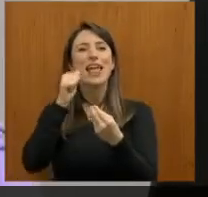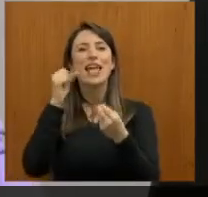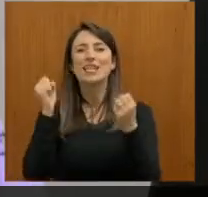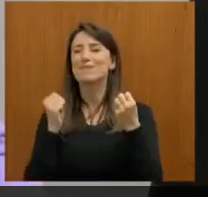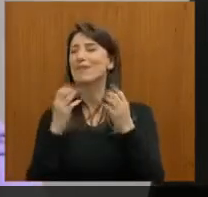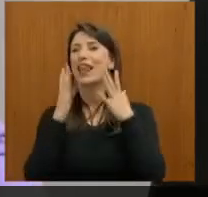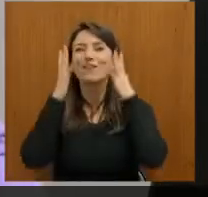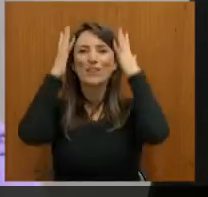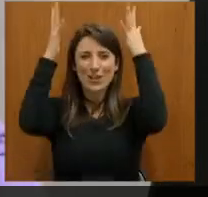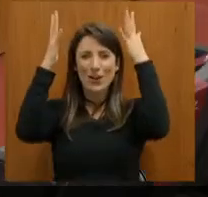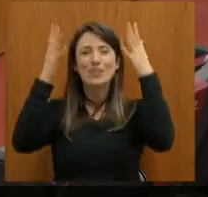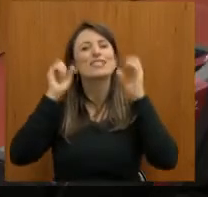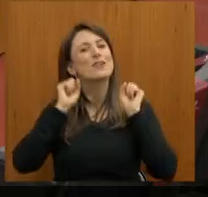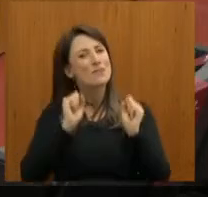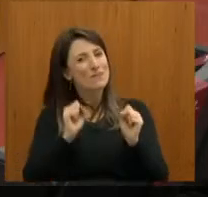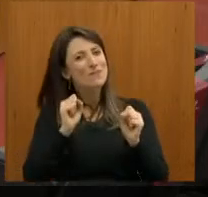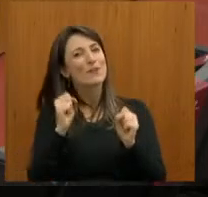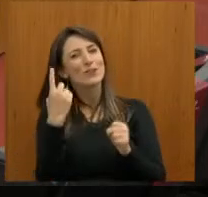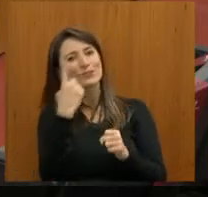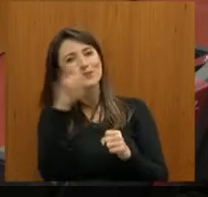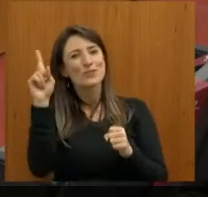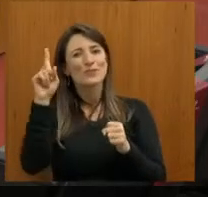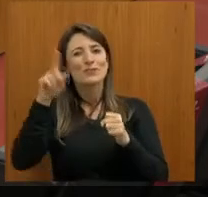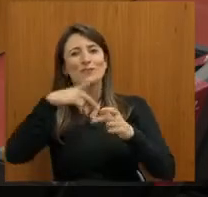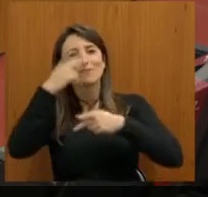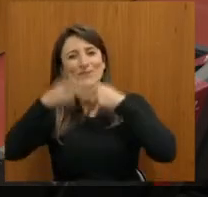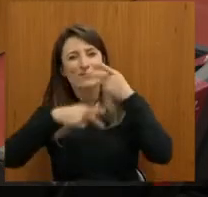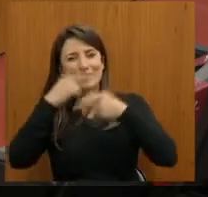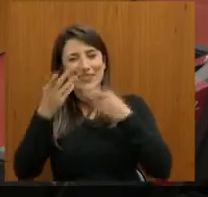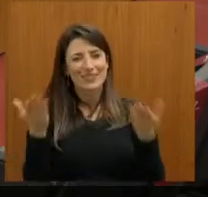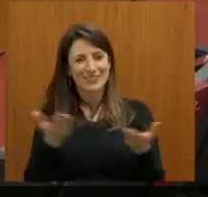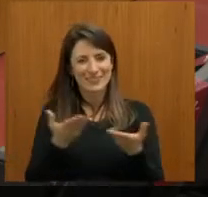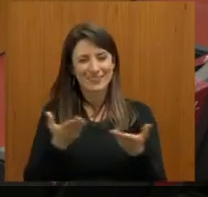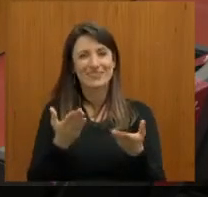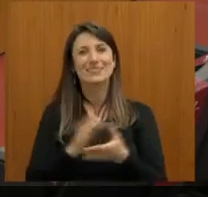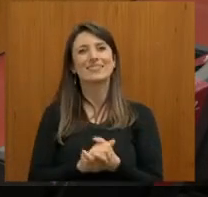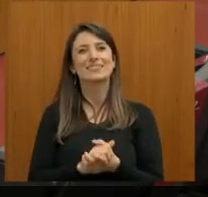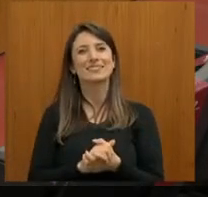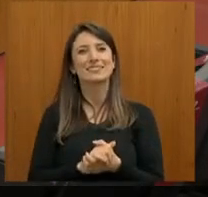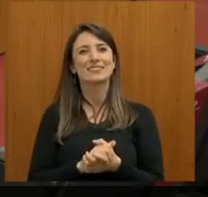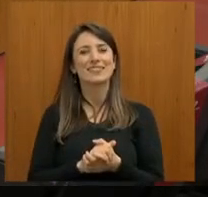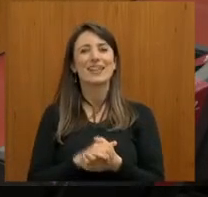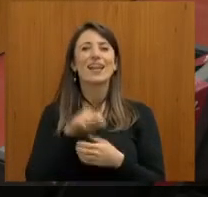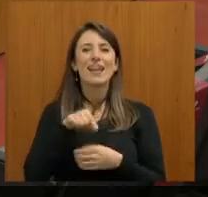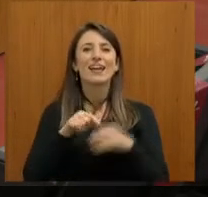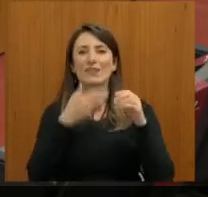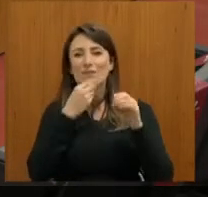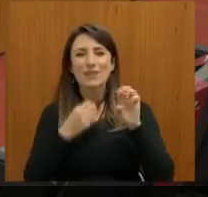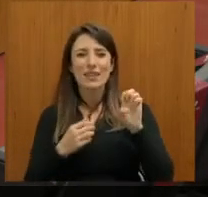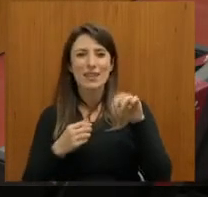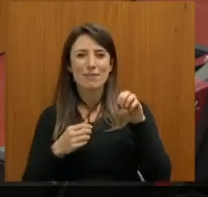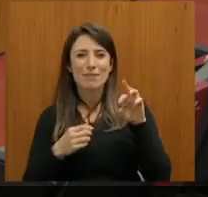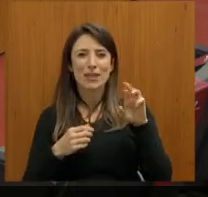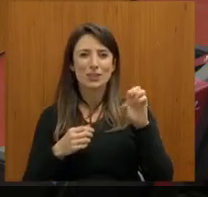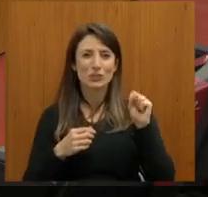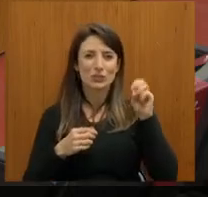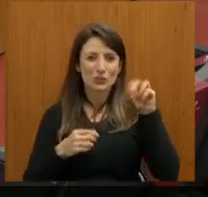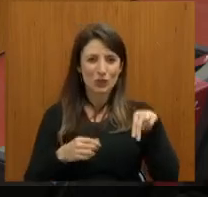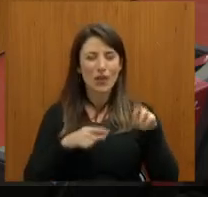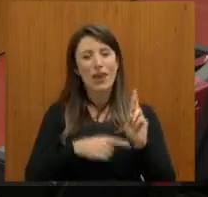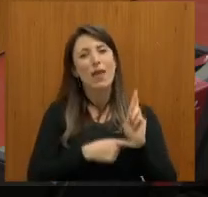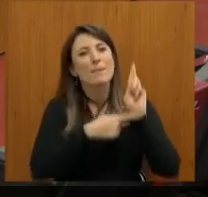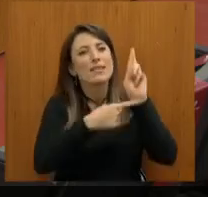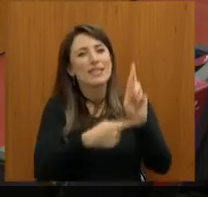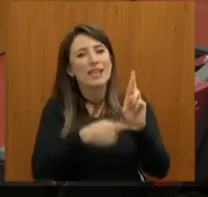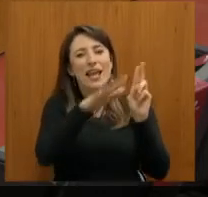público e o Emerson que tá aqui representando a região do Carmo